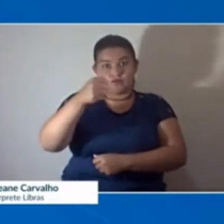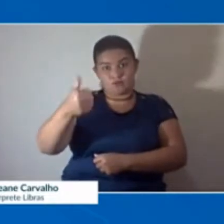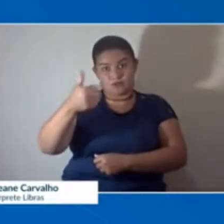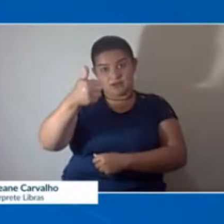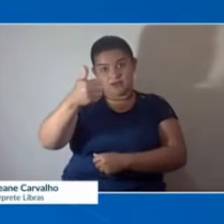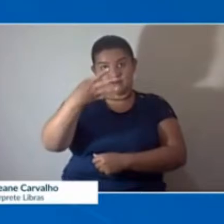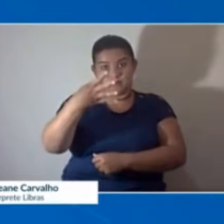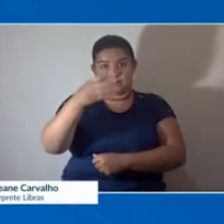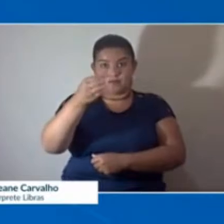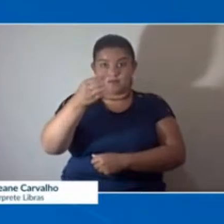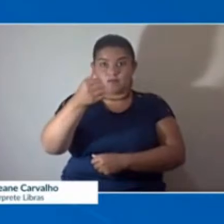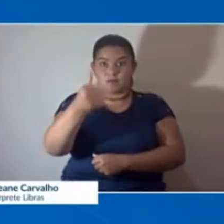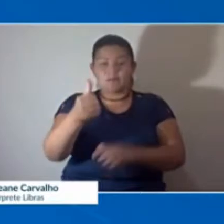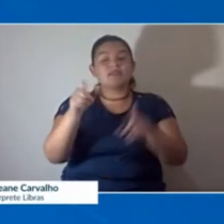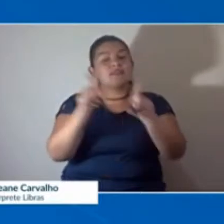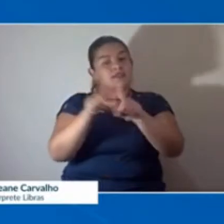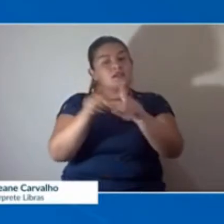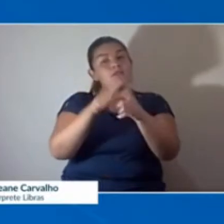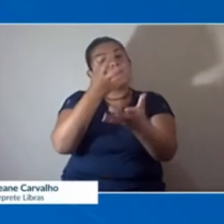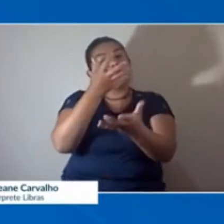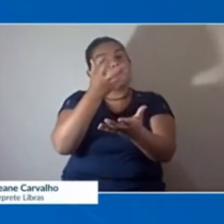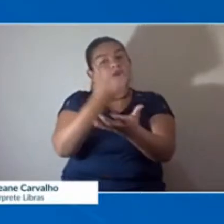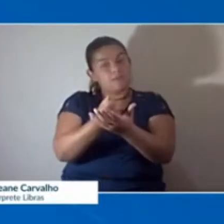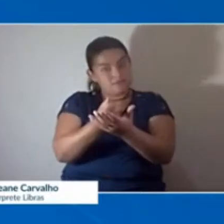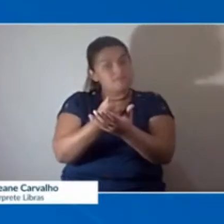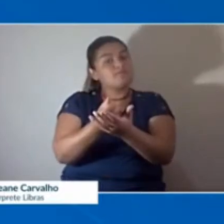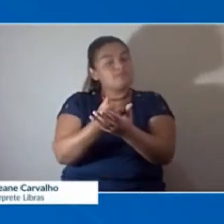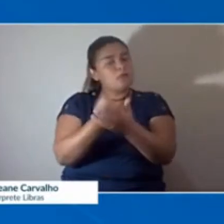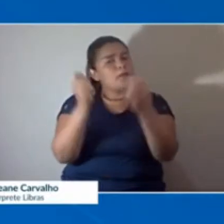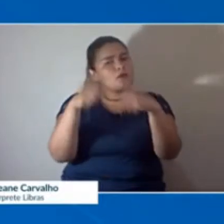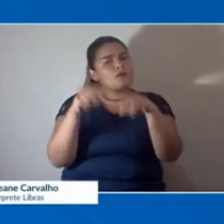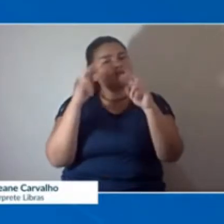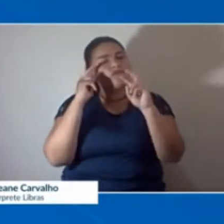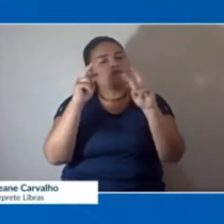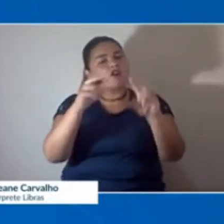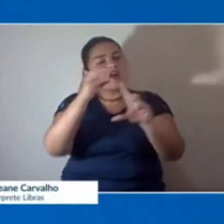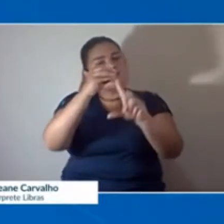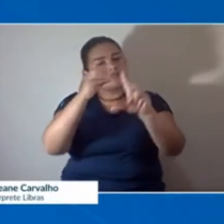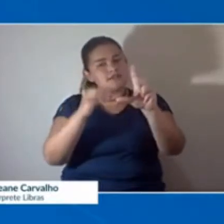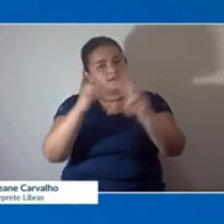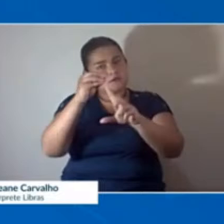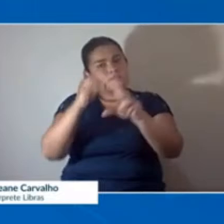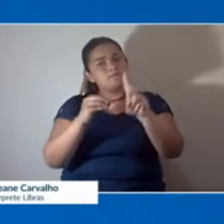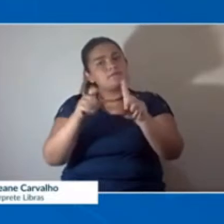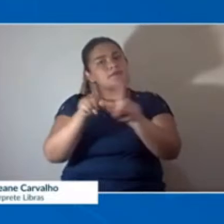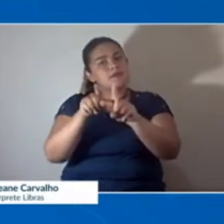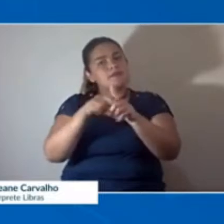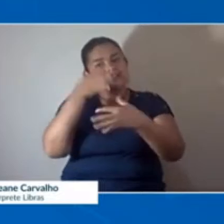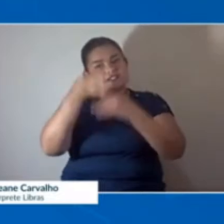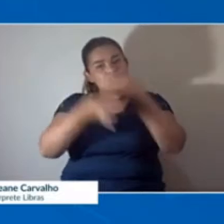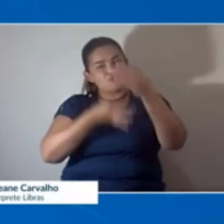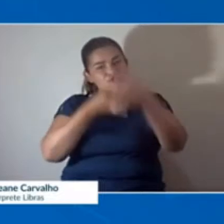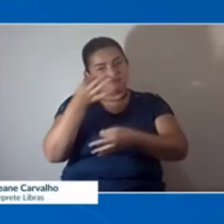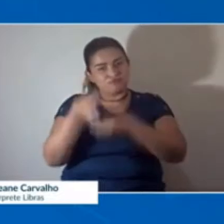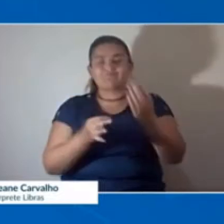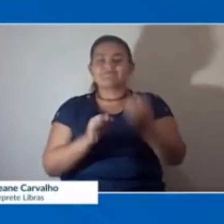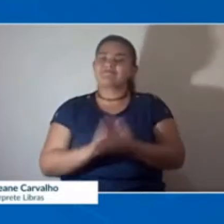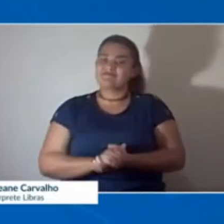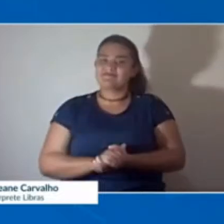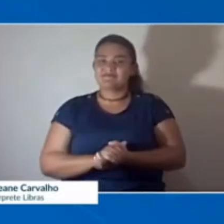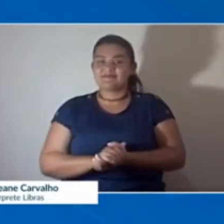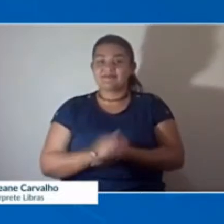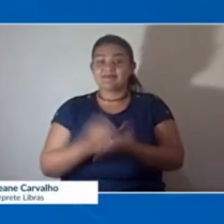62 99181 1406, e também o aplicativo, onde você assiste a TV e também manda suas contribuições. E as